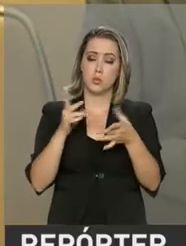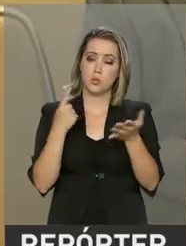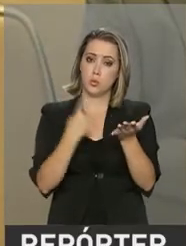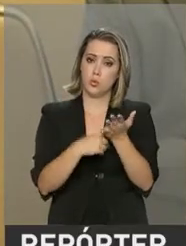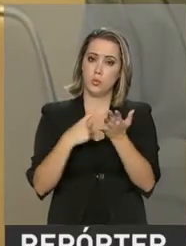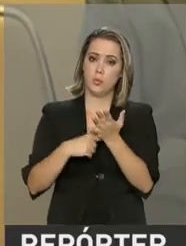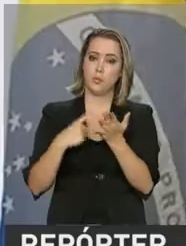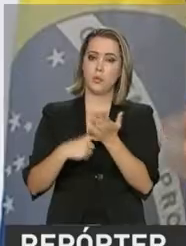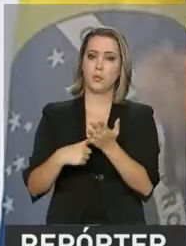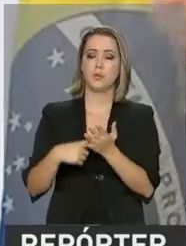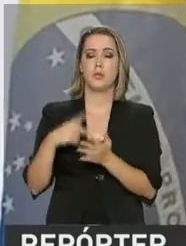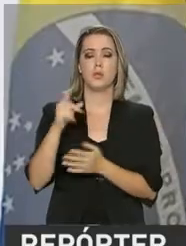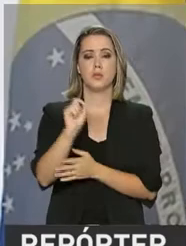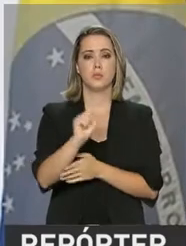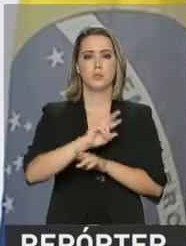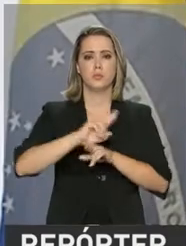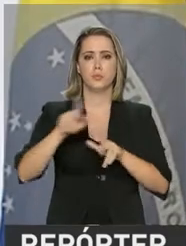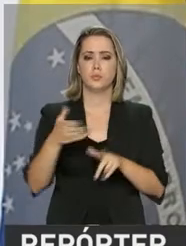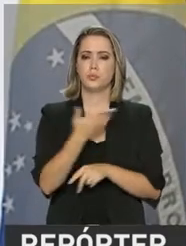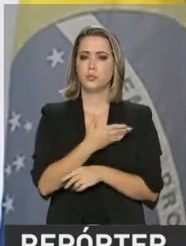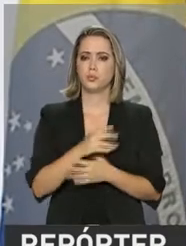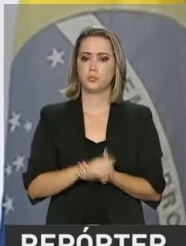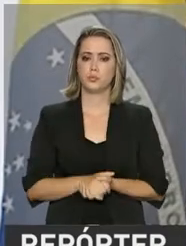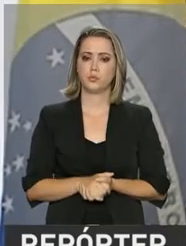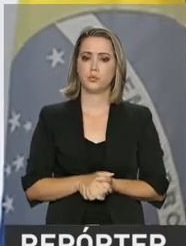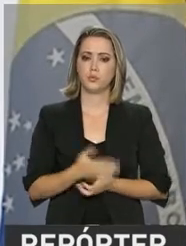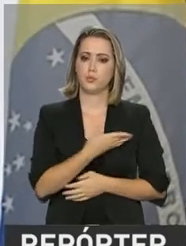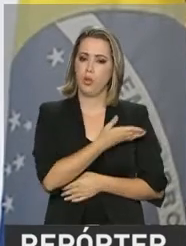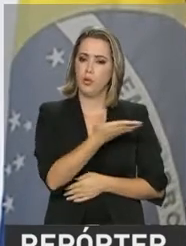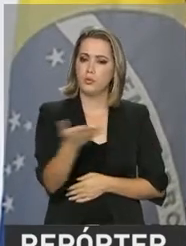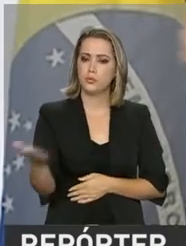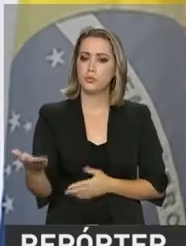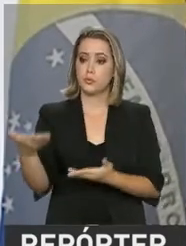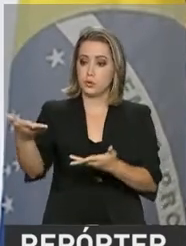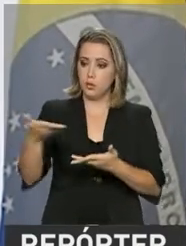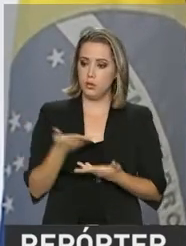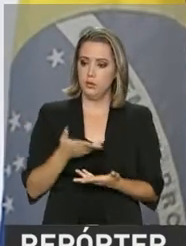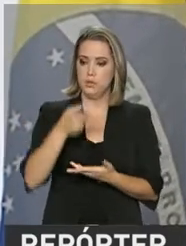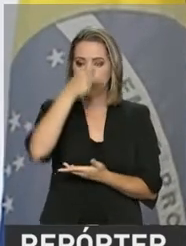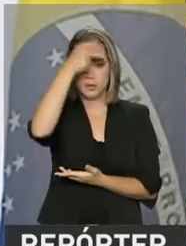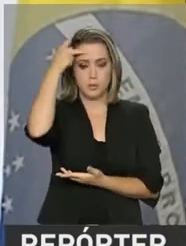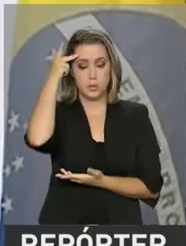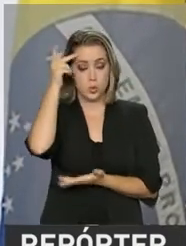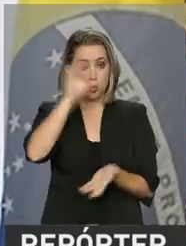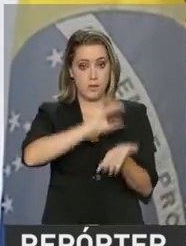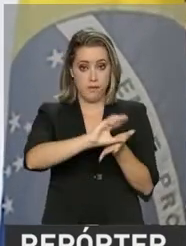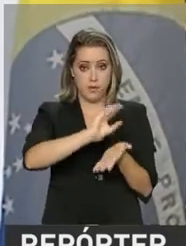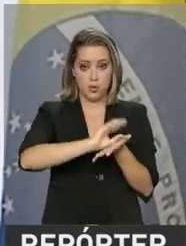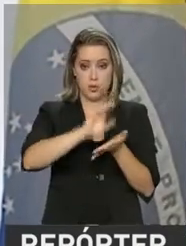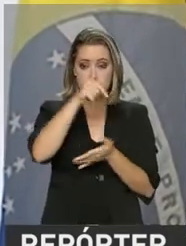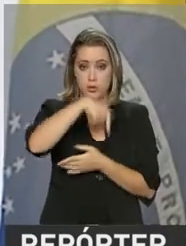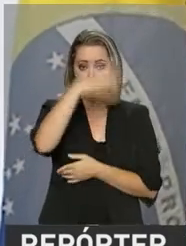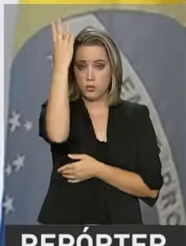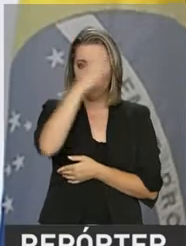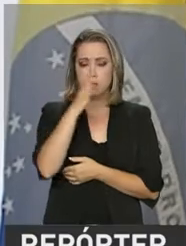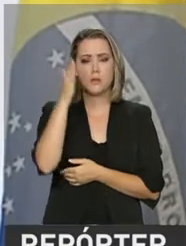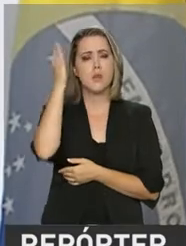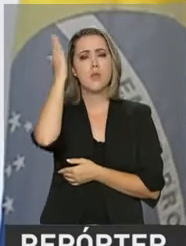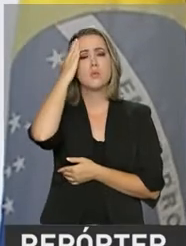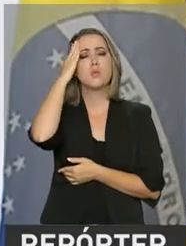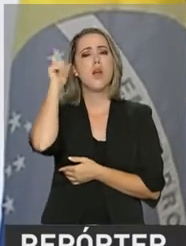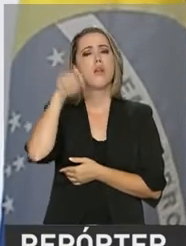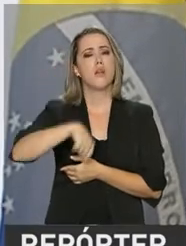a União Europeia. Quando os senhores vierem investir no Brasil, aqueles que ainda aqui não estão, saibam que